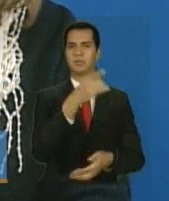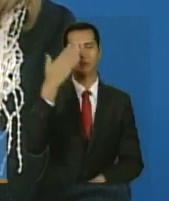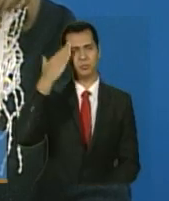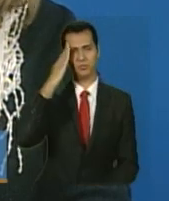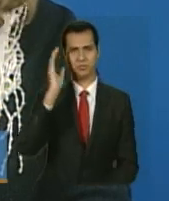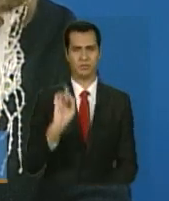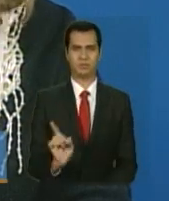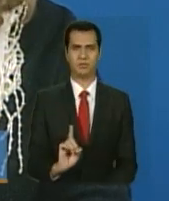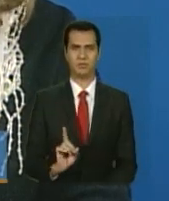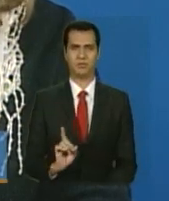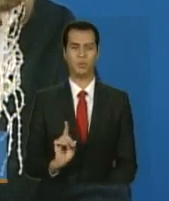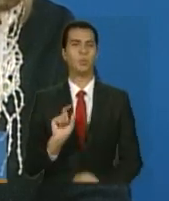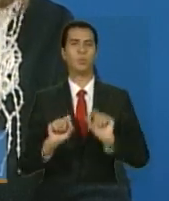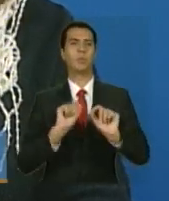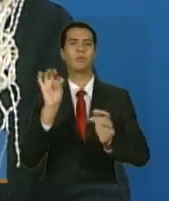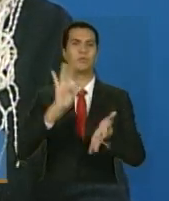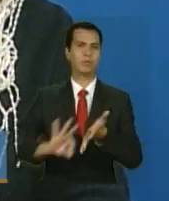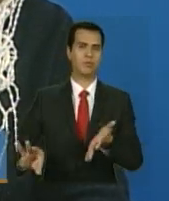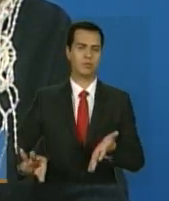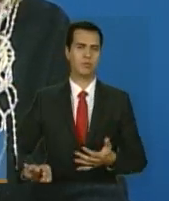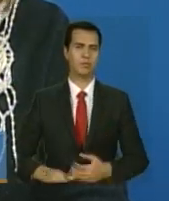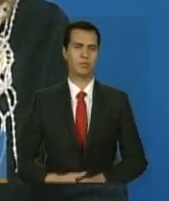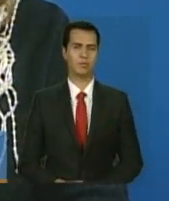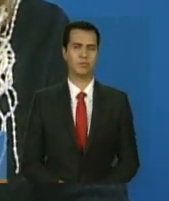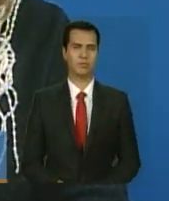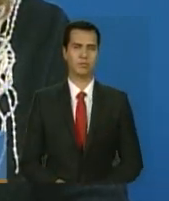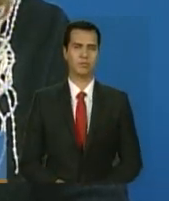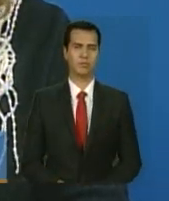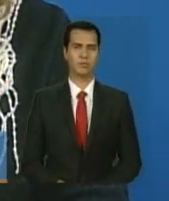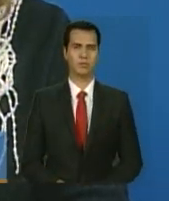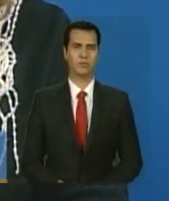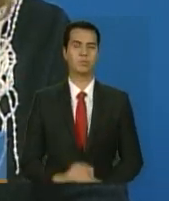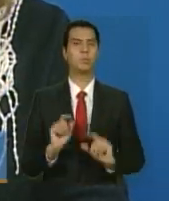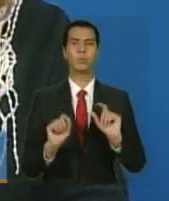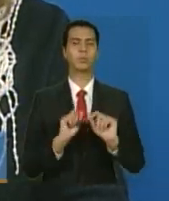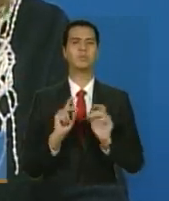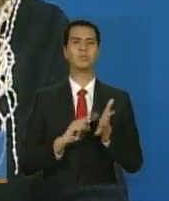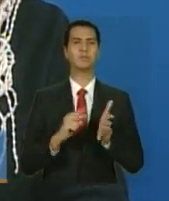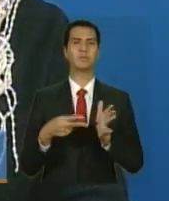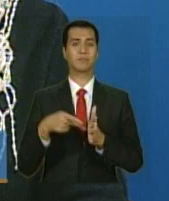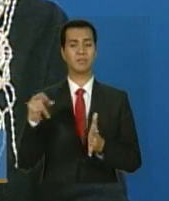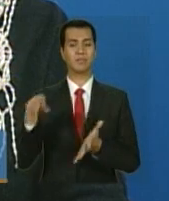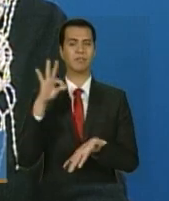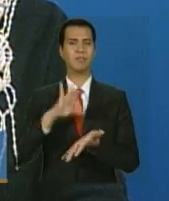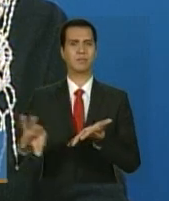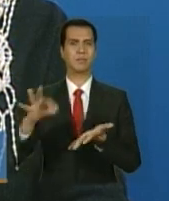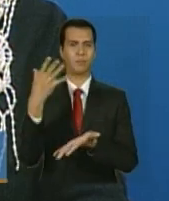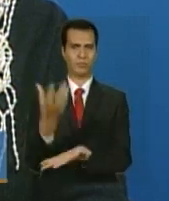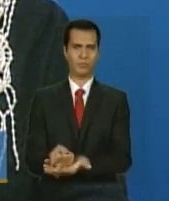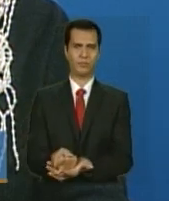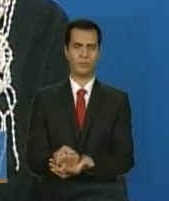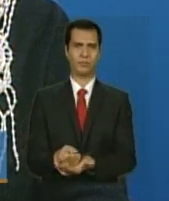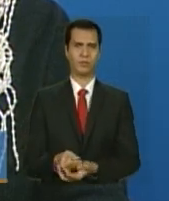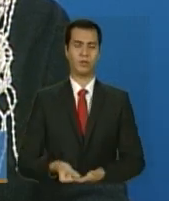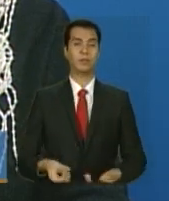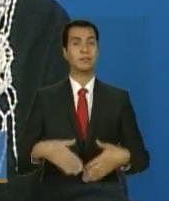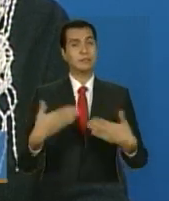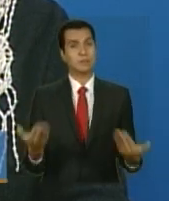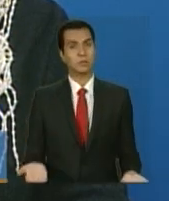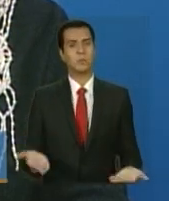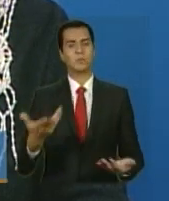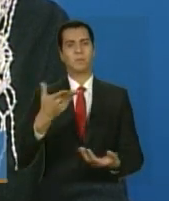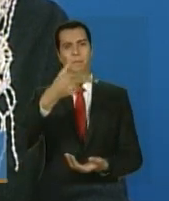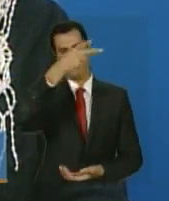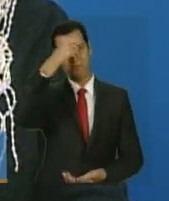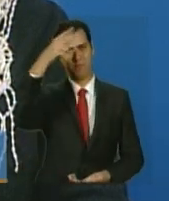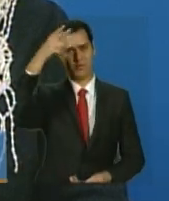que é o cadastramento, o que significa ela estar na base desse cadastro. Então, o gestor municipal